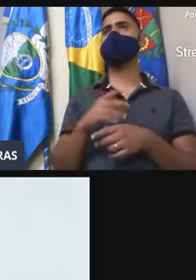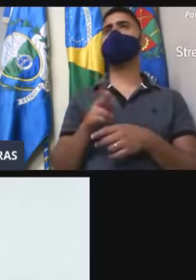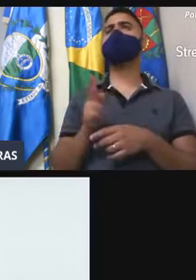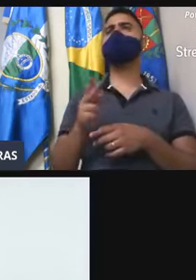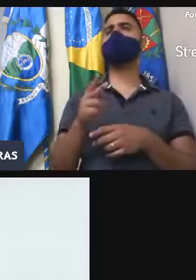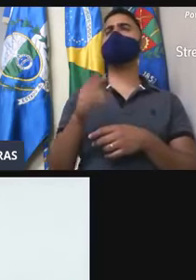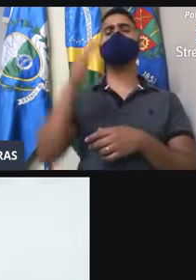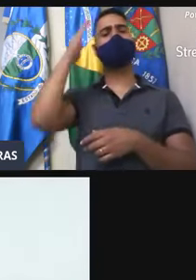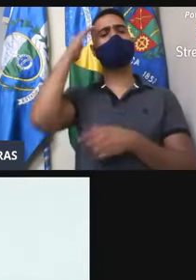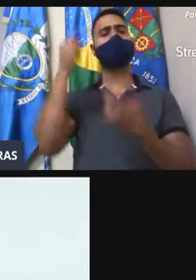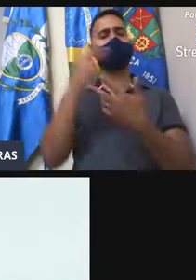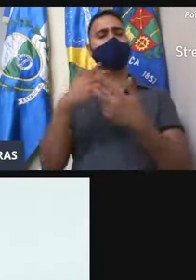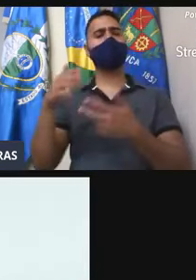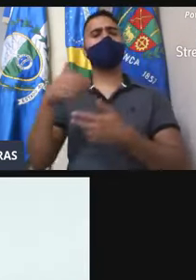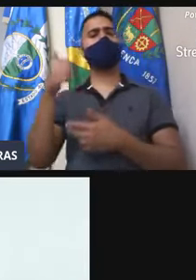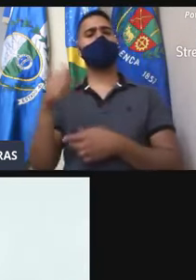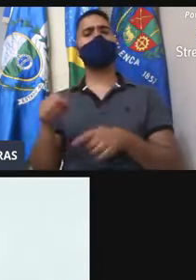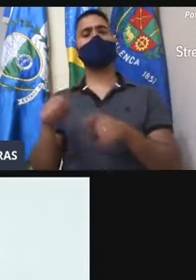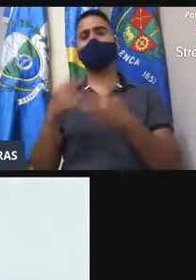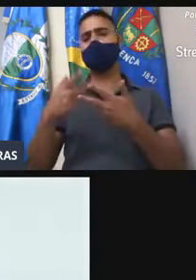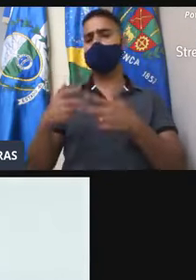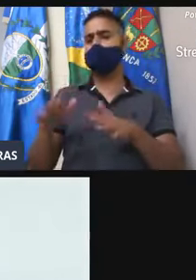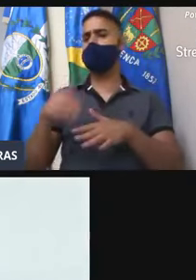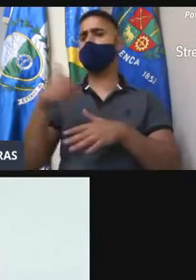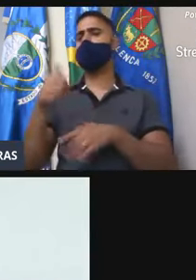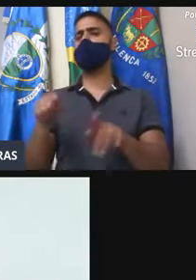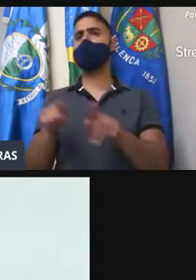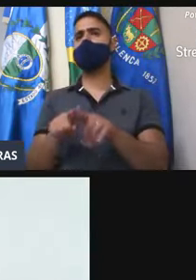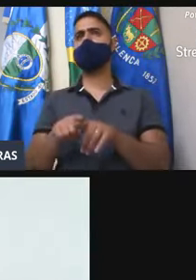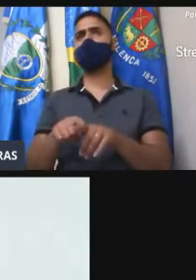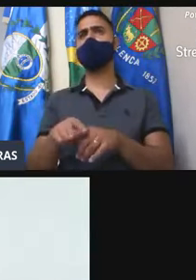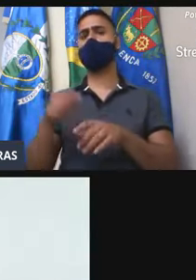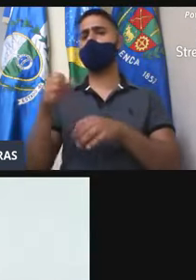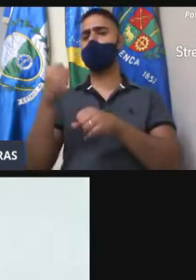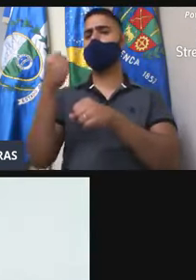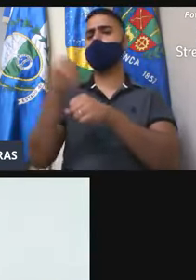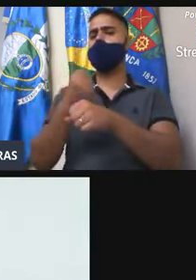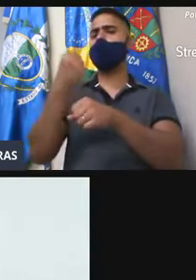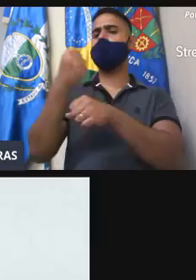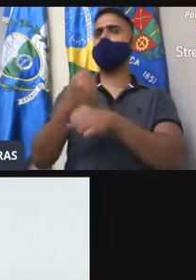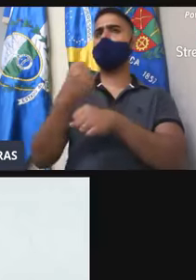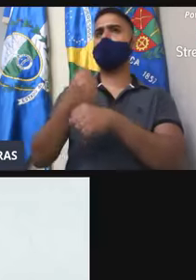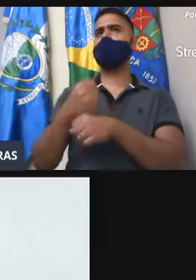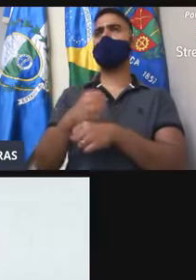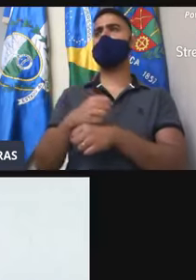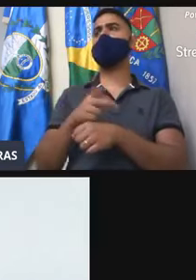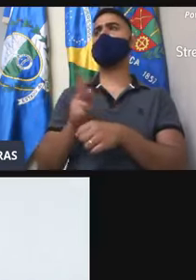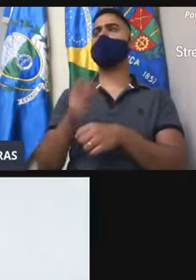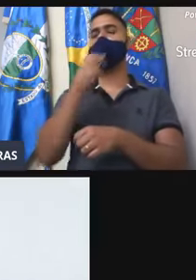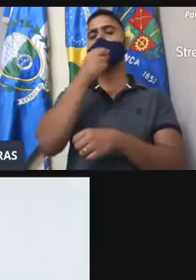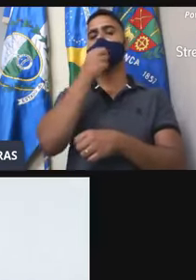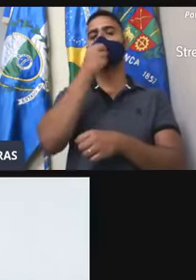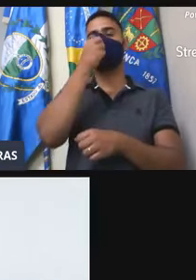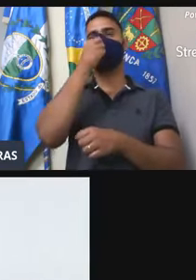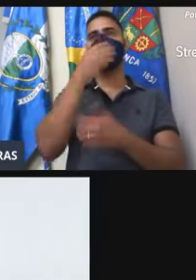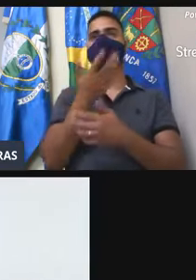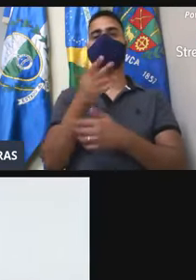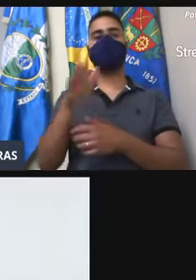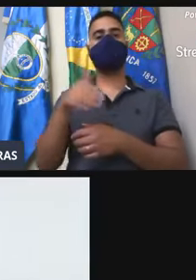vendo as coisas sendo feitas e as coisas melhorando. Então, cada ano vai passando e a gente que sempre quer